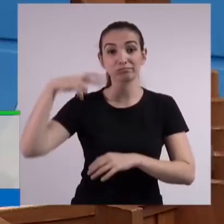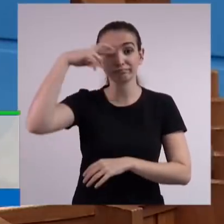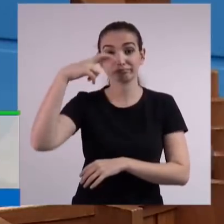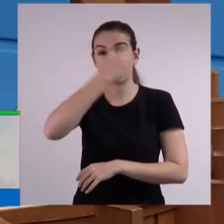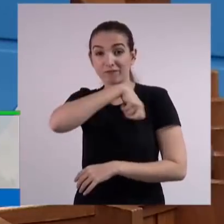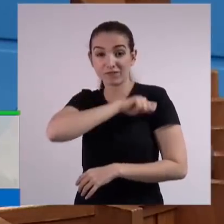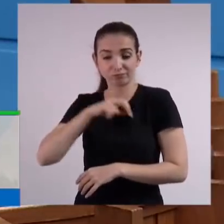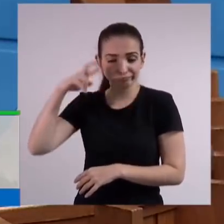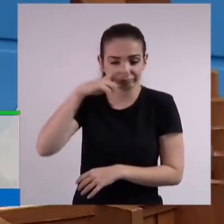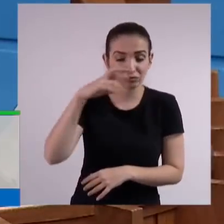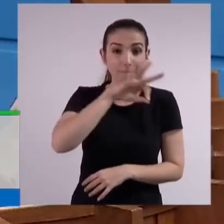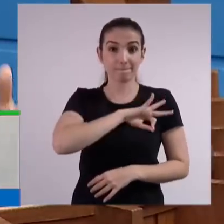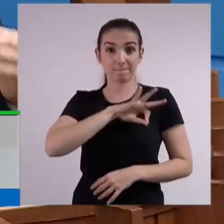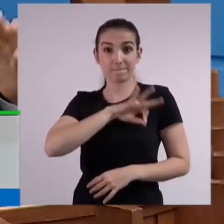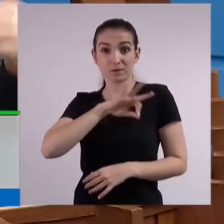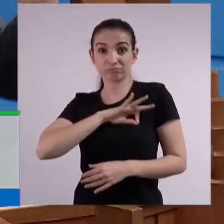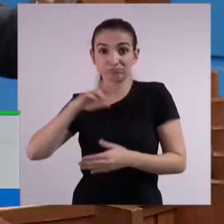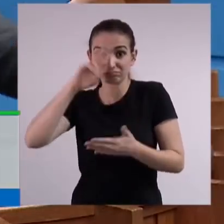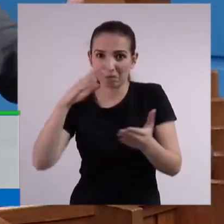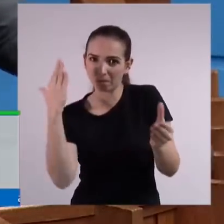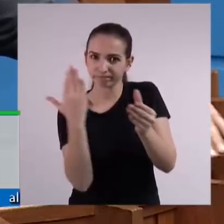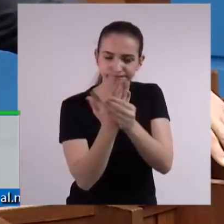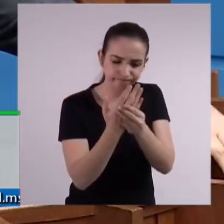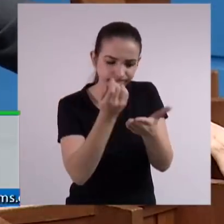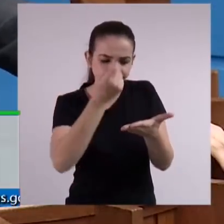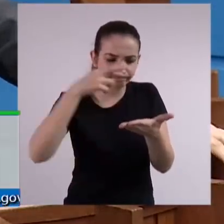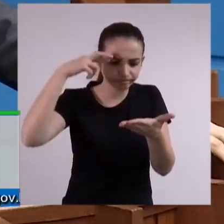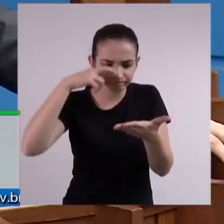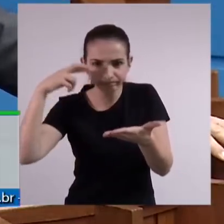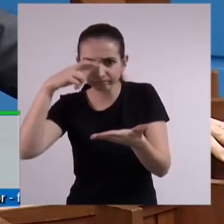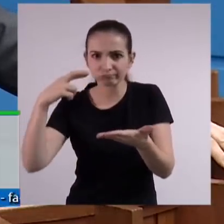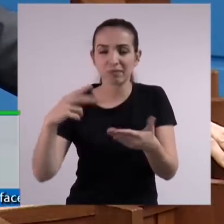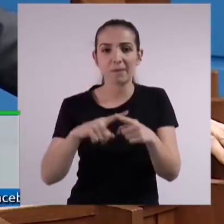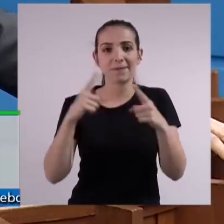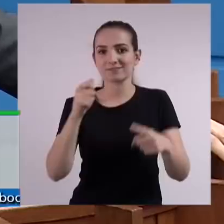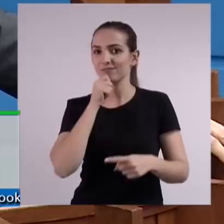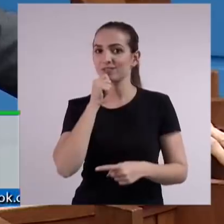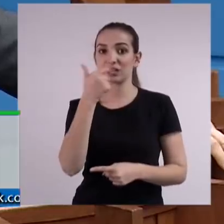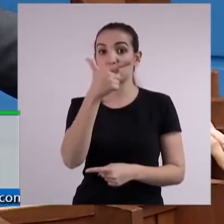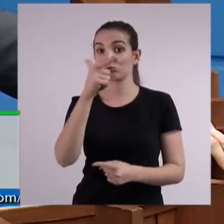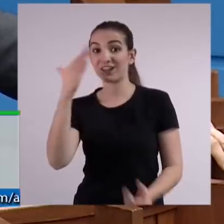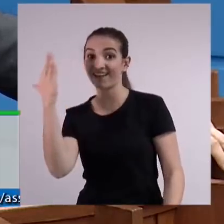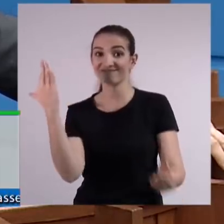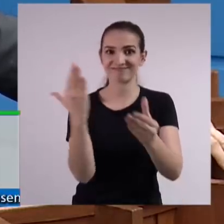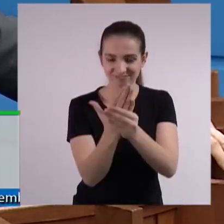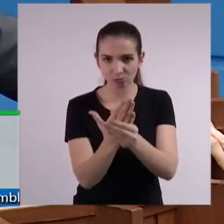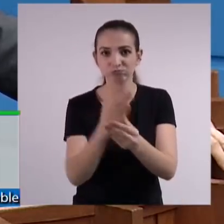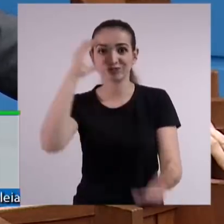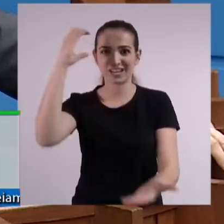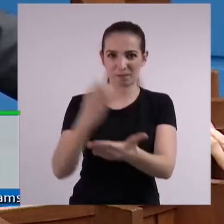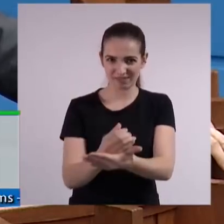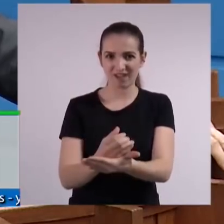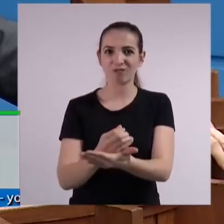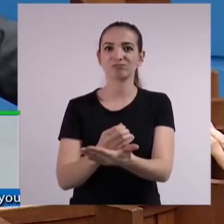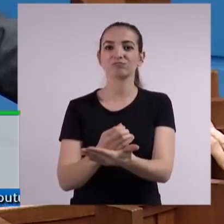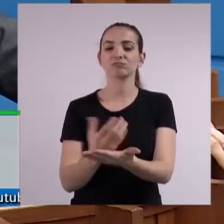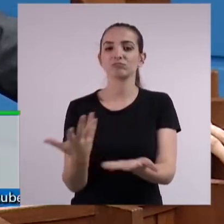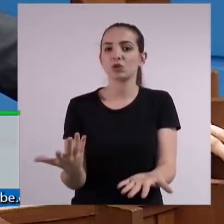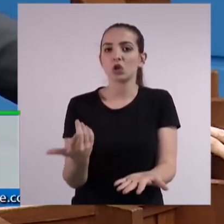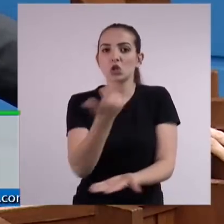os fatos, sem antes ter ainda uma ação criminal e sem ter